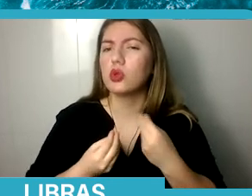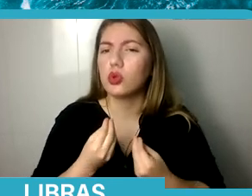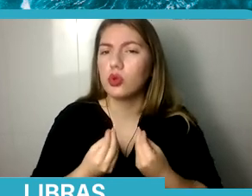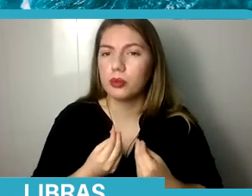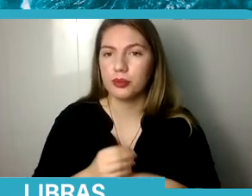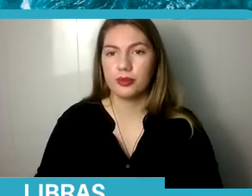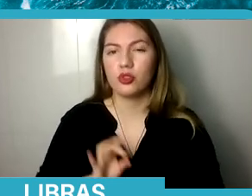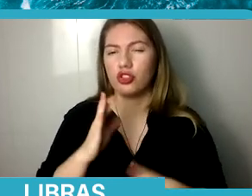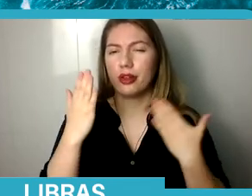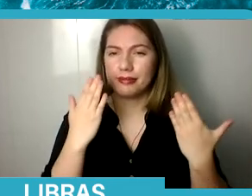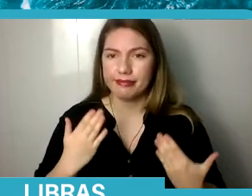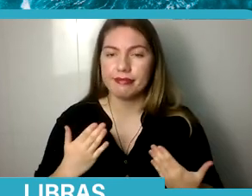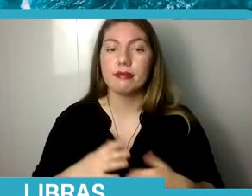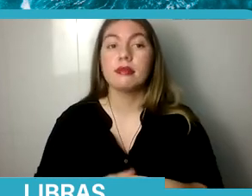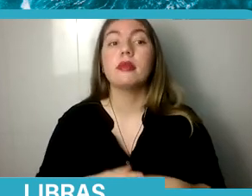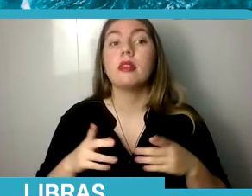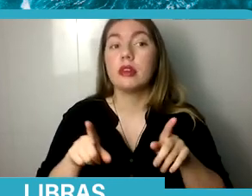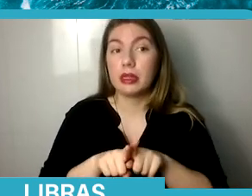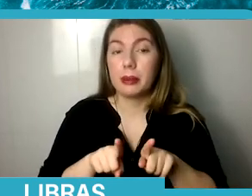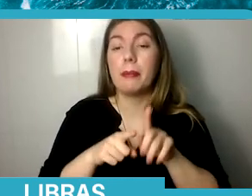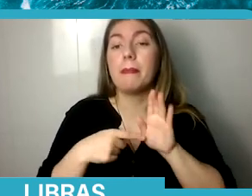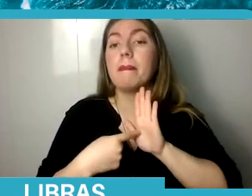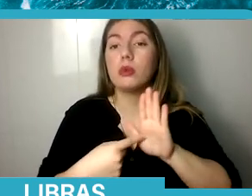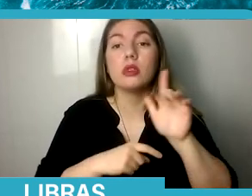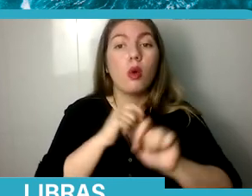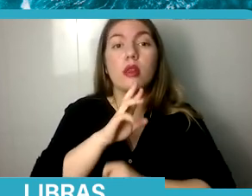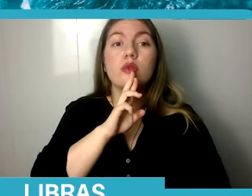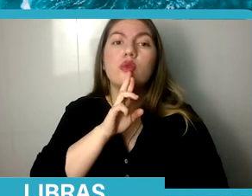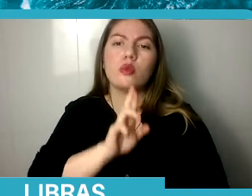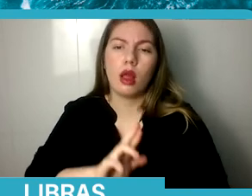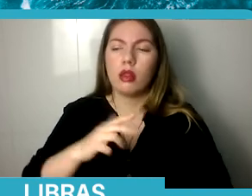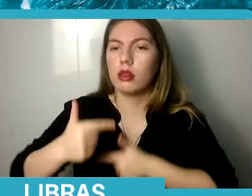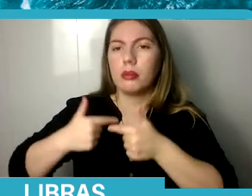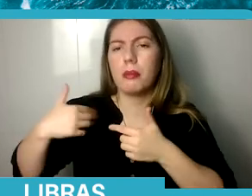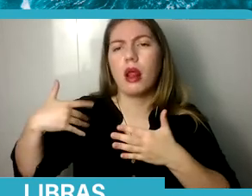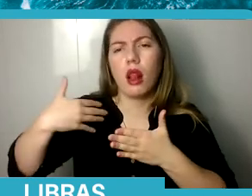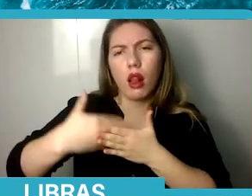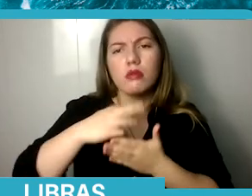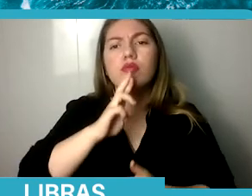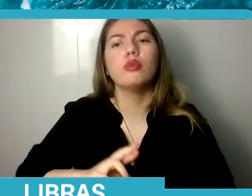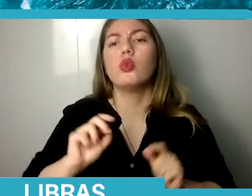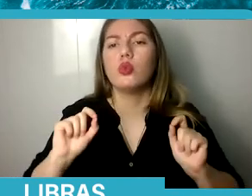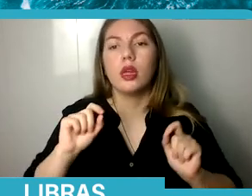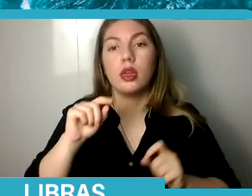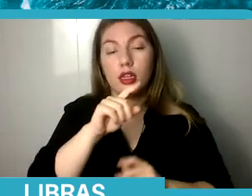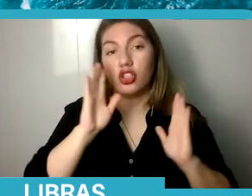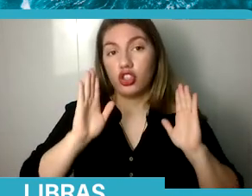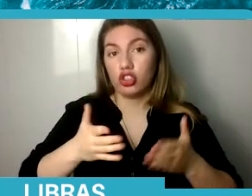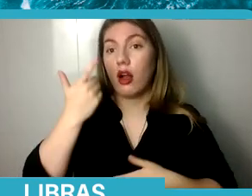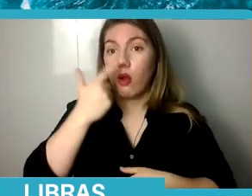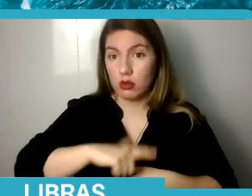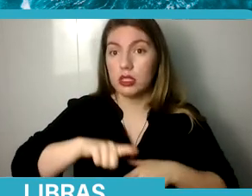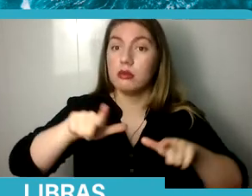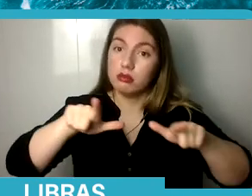passar e aqui é um resultado do nosso trabalho é a gente já conquistou esse